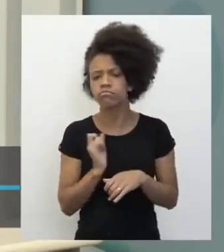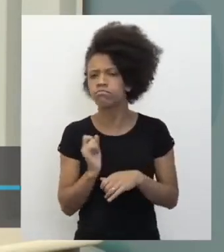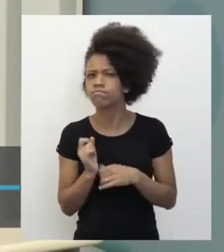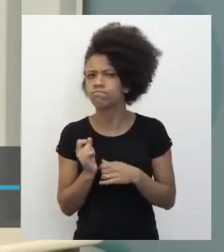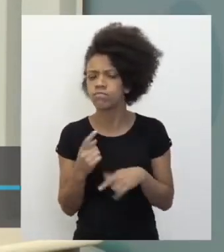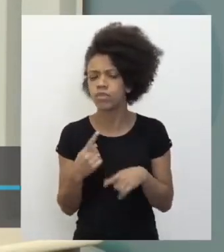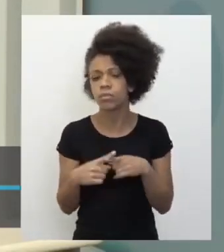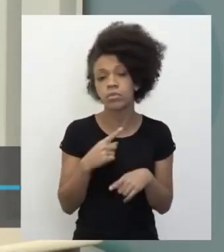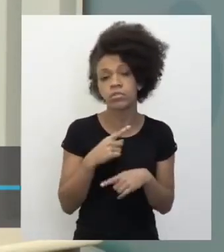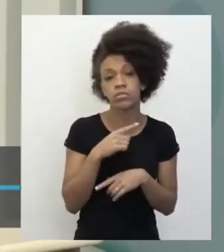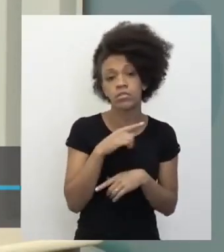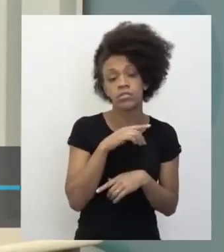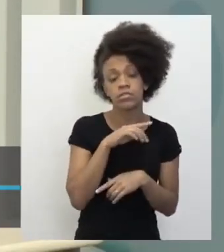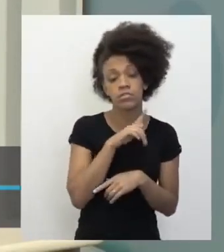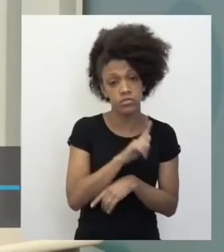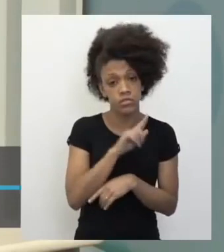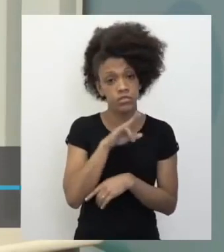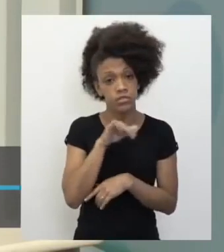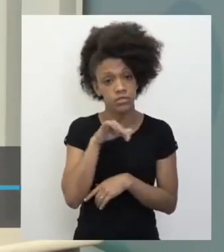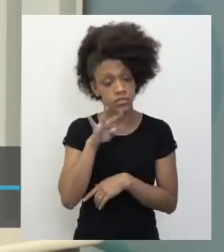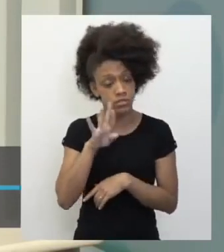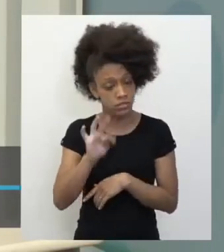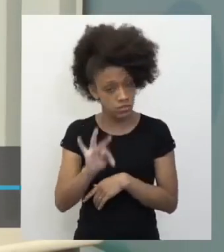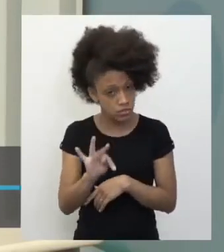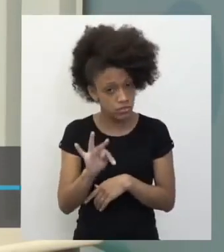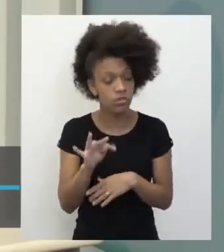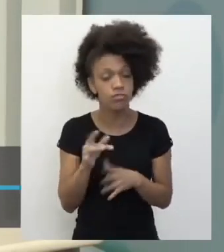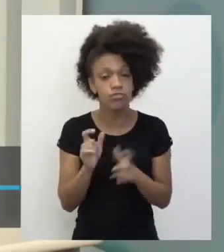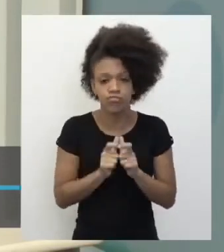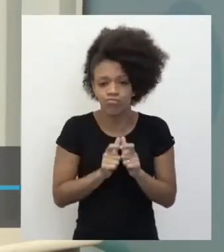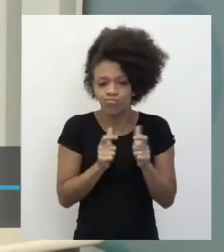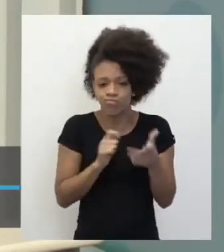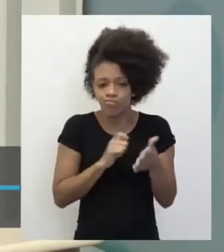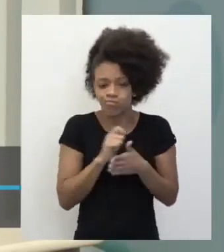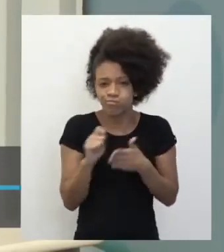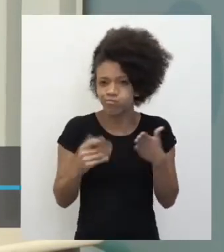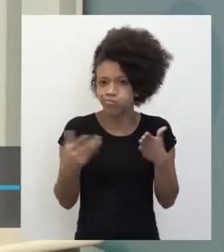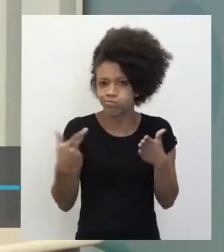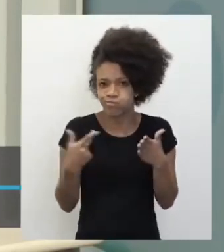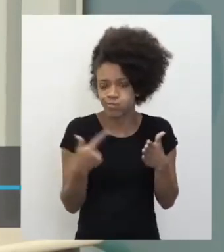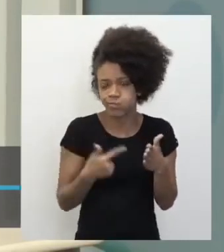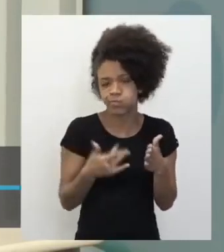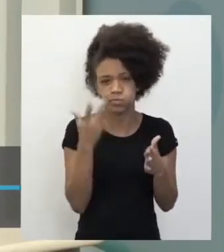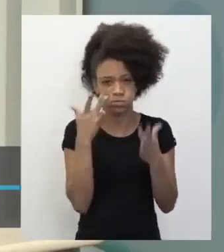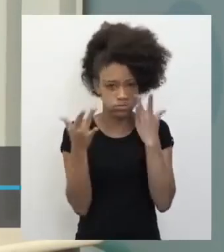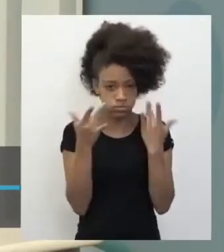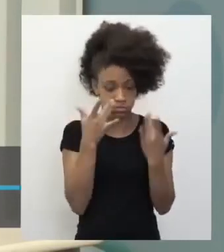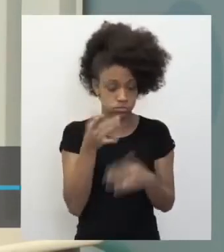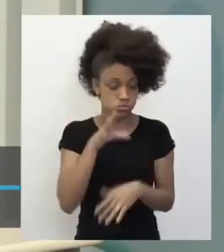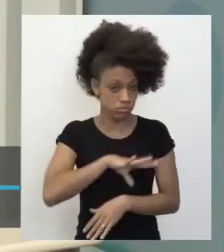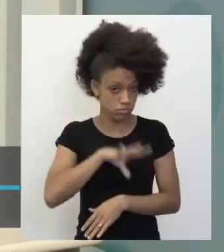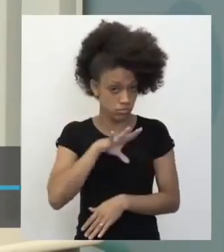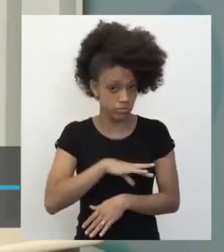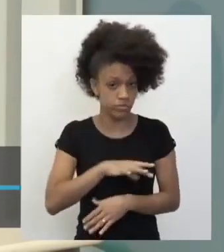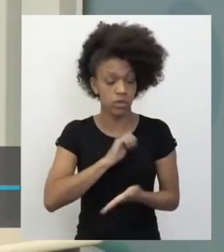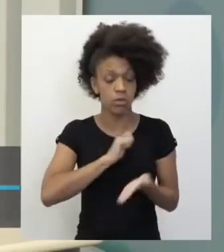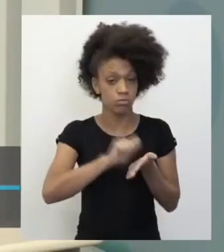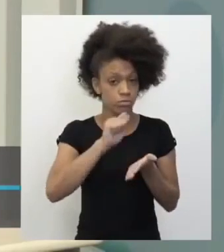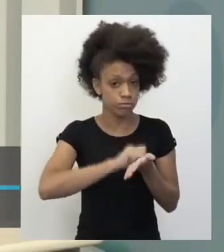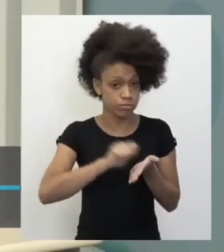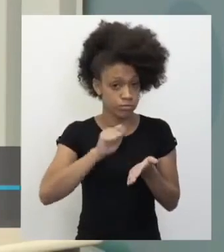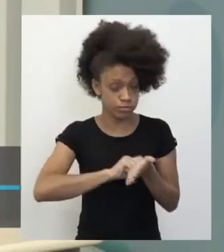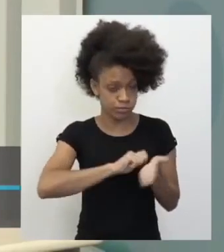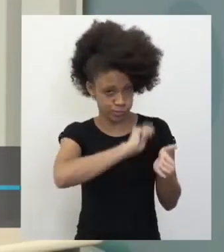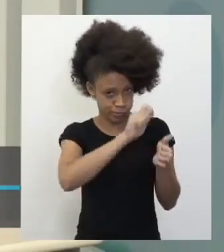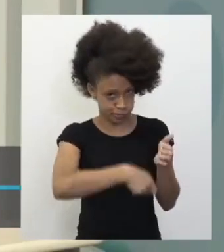Gil Vicente foi o grande criador do teatro em língua portuguesa, né? Foi o primeiro grande escritor do